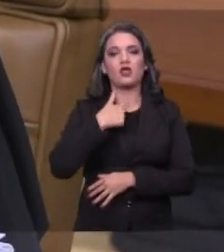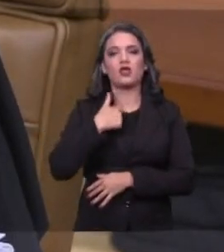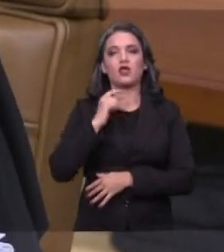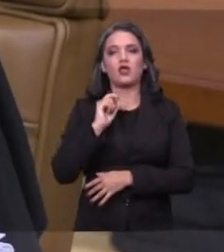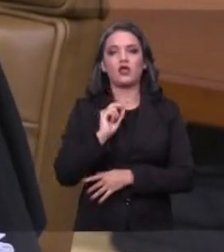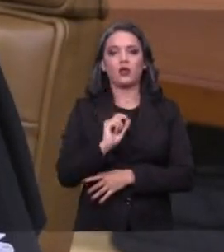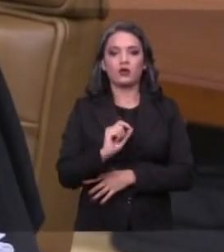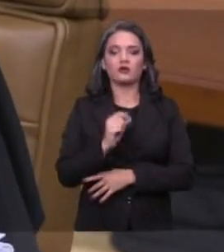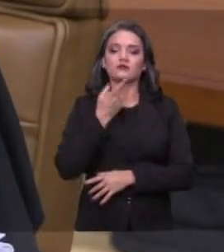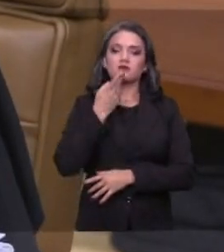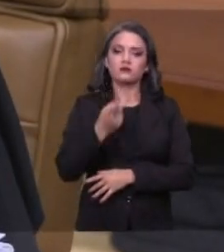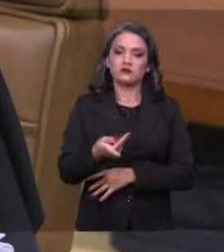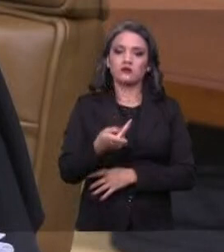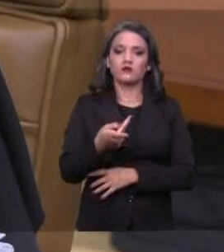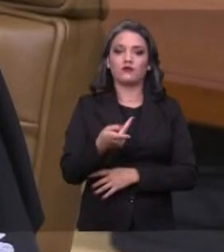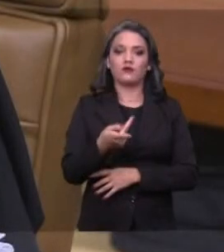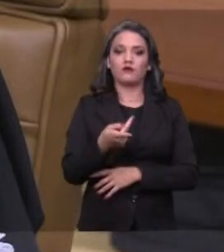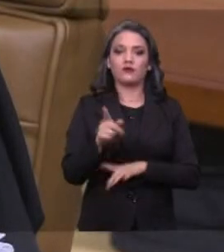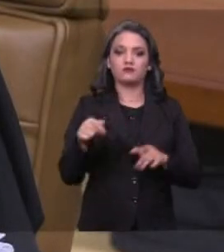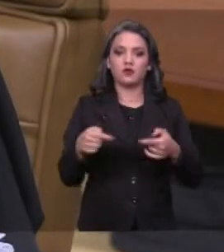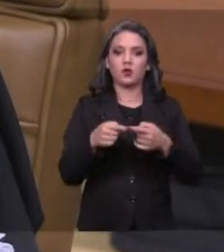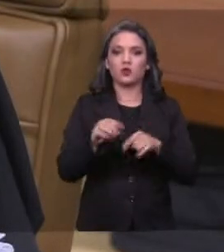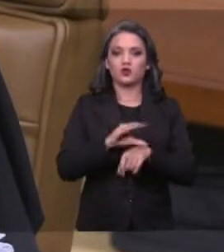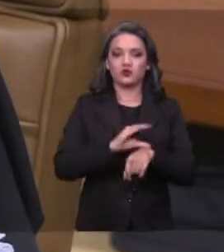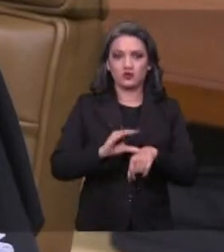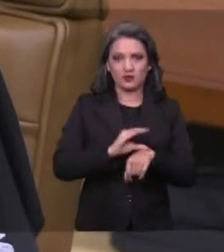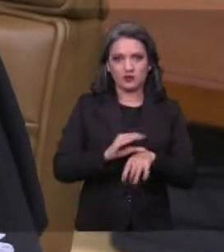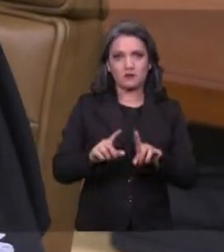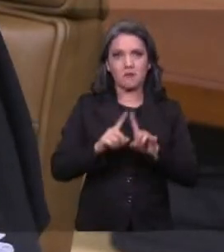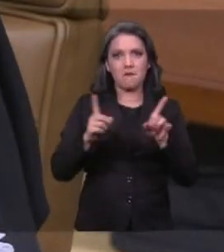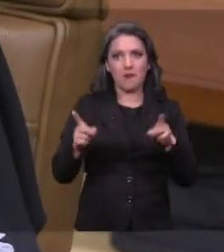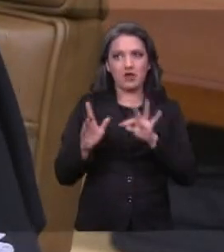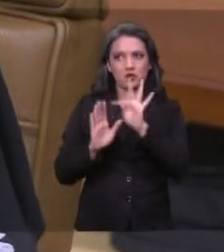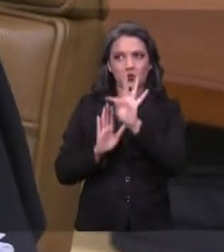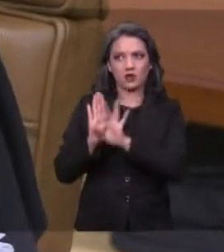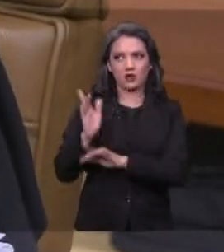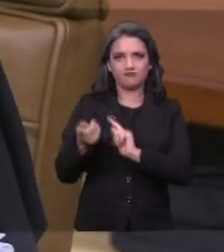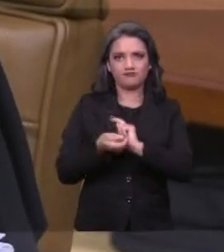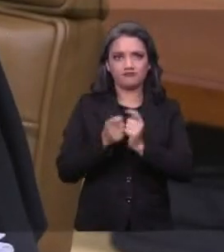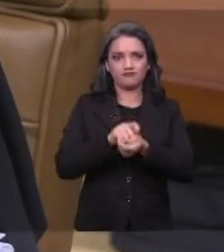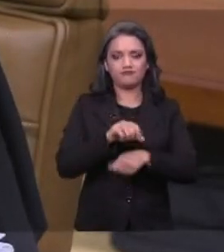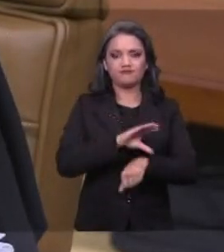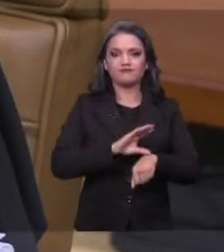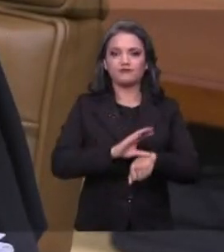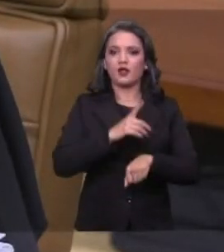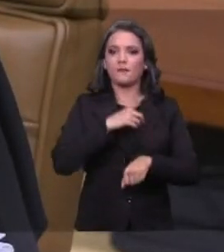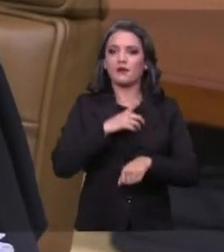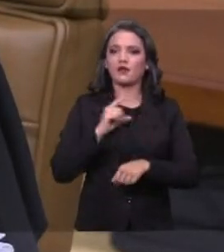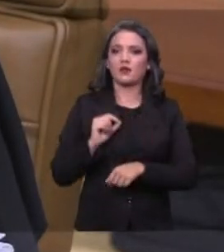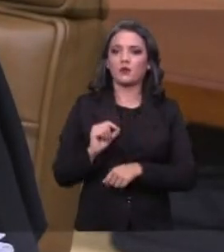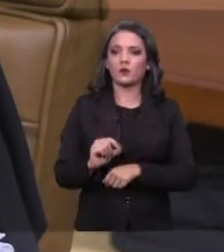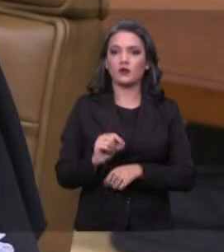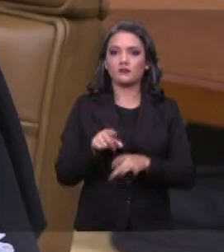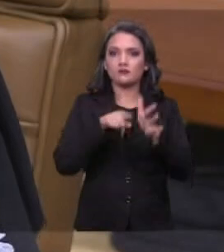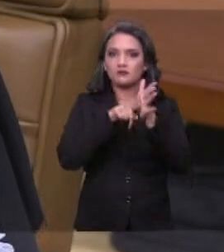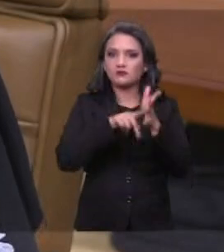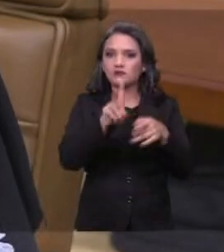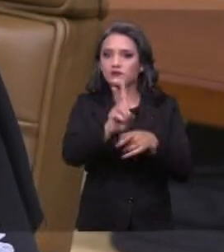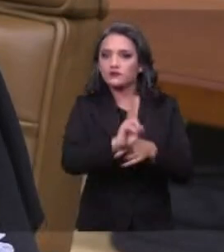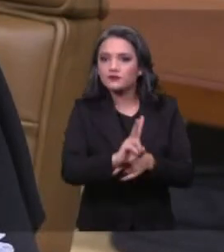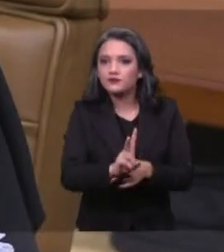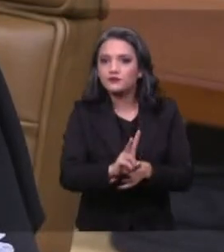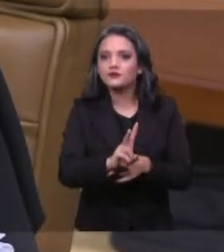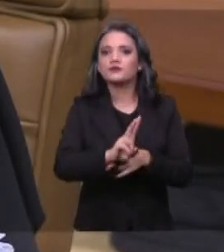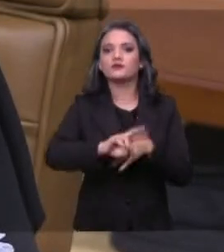a declaração de constitucionalidade, com a interpretação conforme, para estender para os procedimentos de investigação